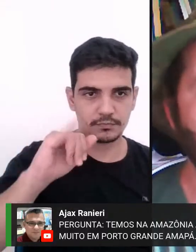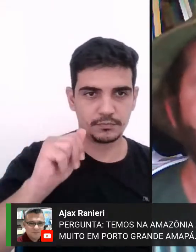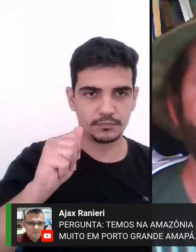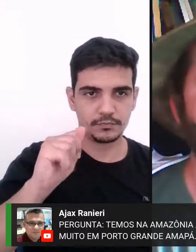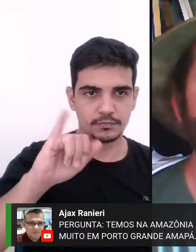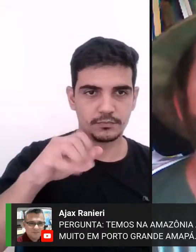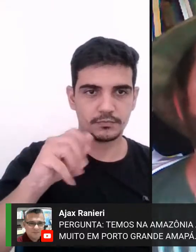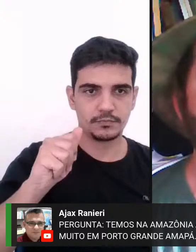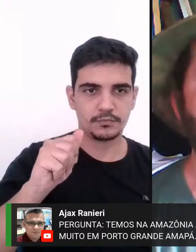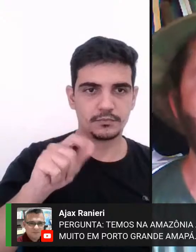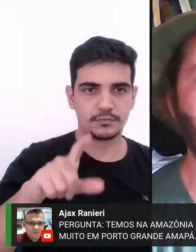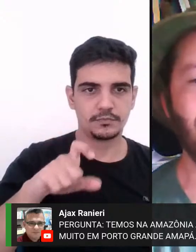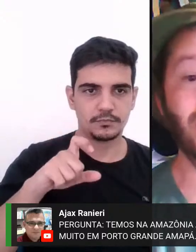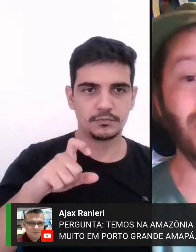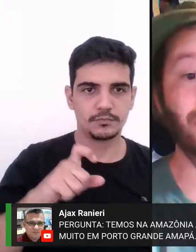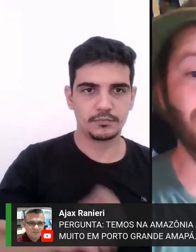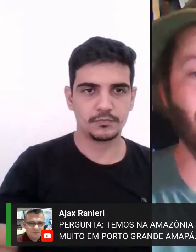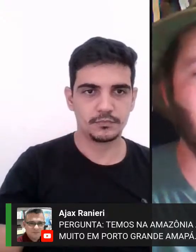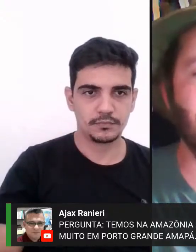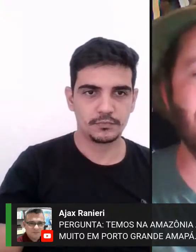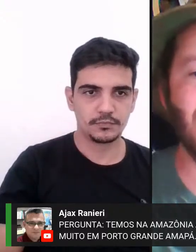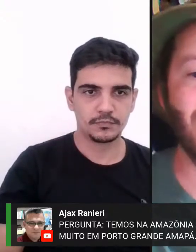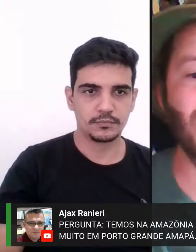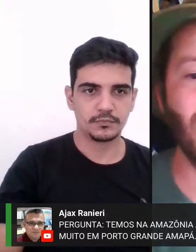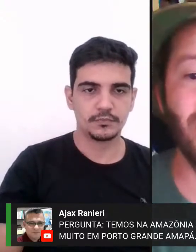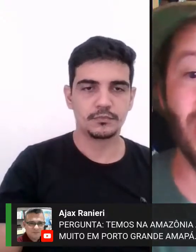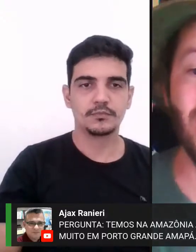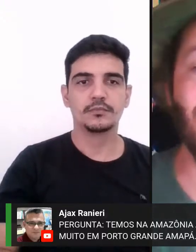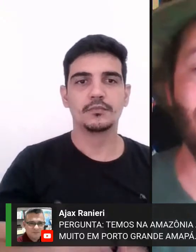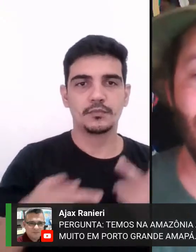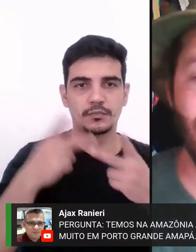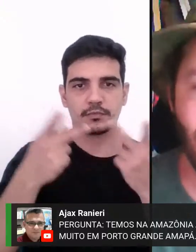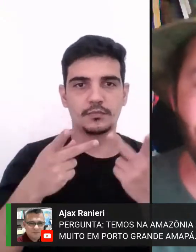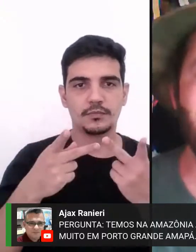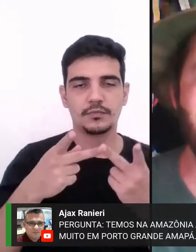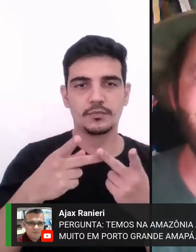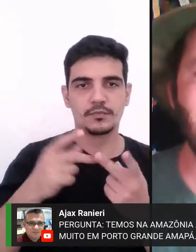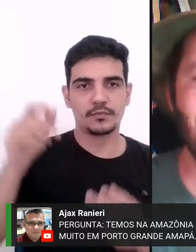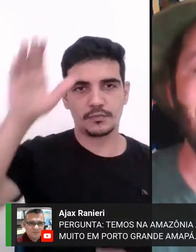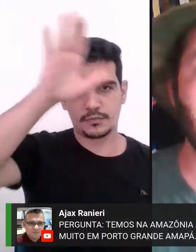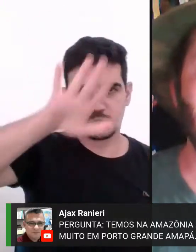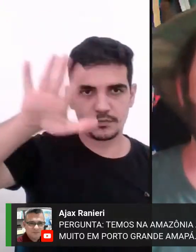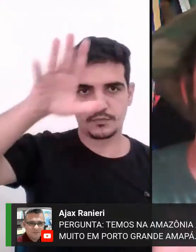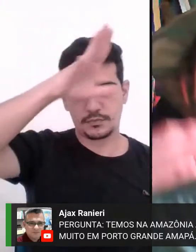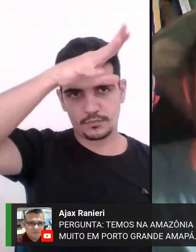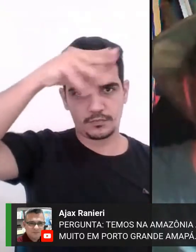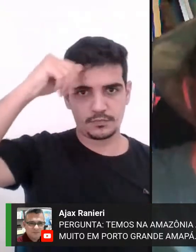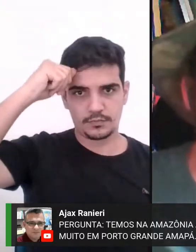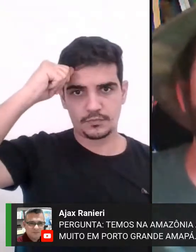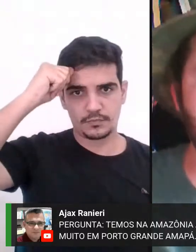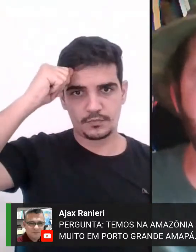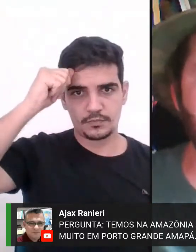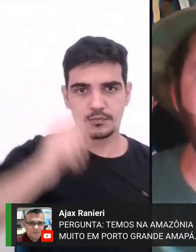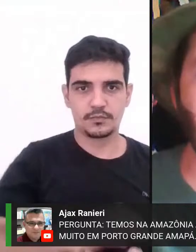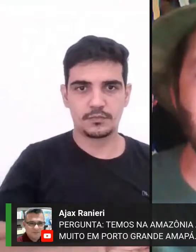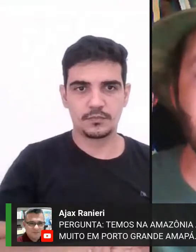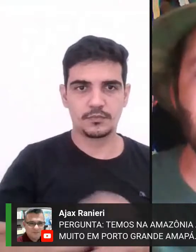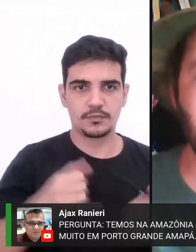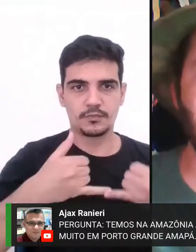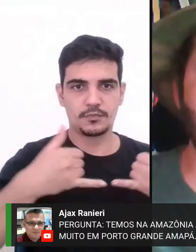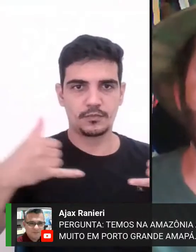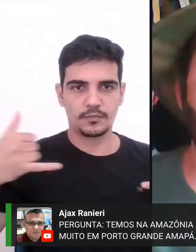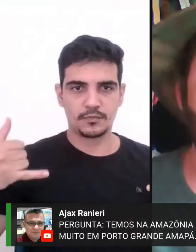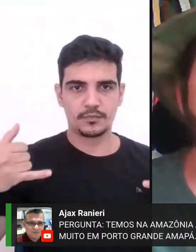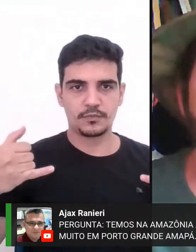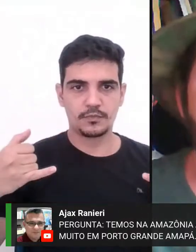Ok, o Alex está perguntando, ele afirmou que nós temos na Amazônia a maior lacraia do mundo, né, que é essa escolopendra gigante, a viridicornis,